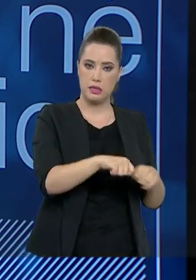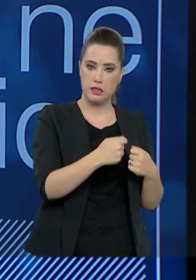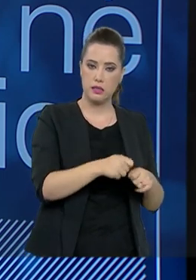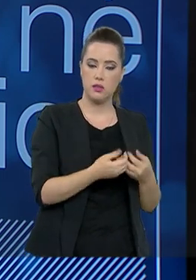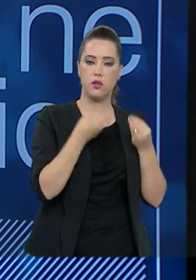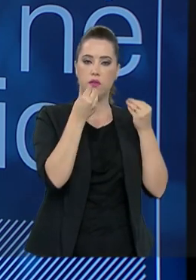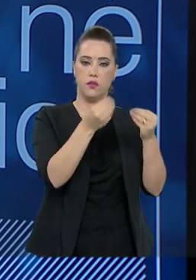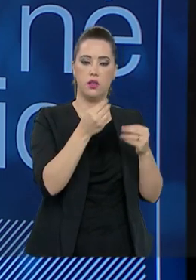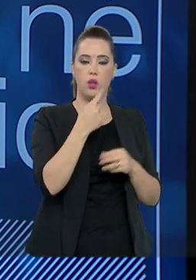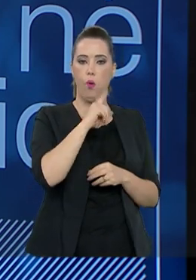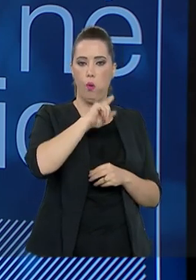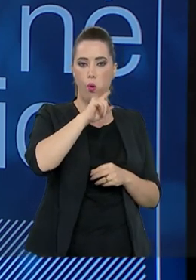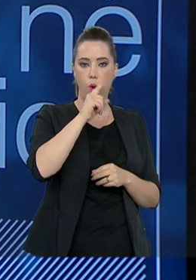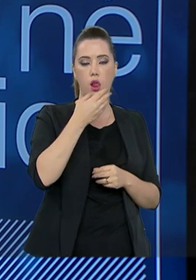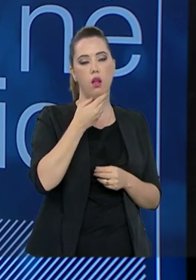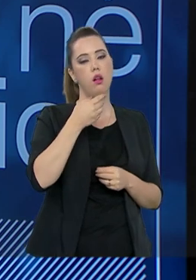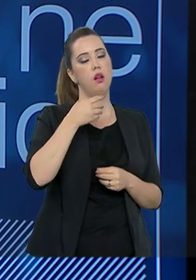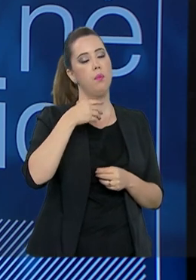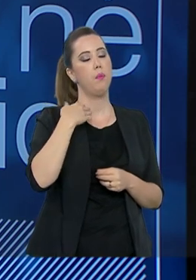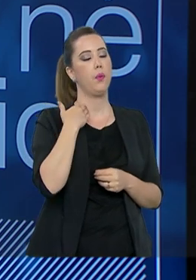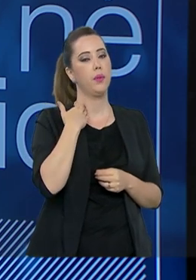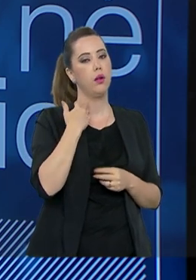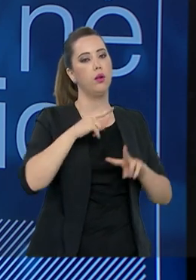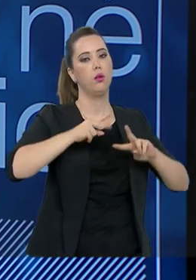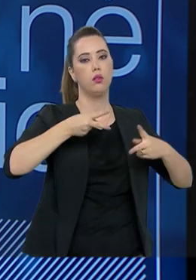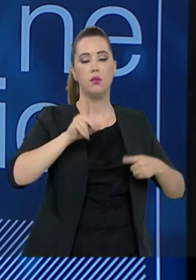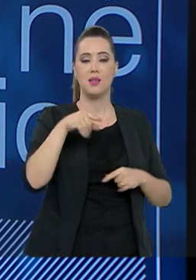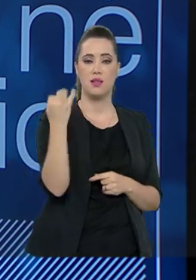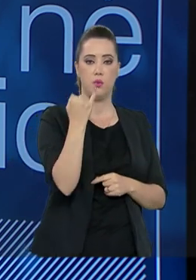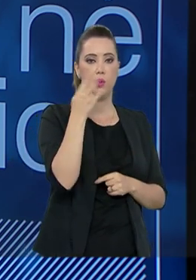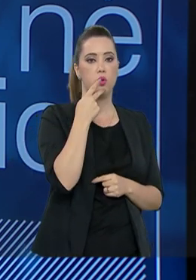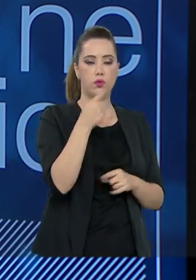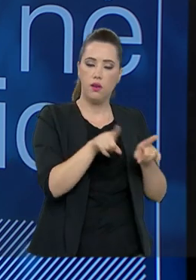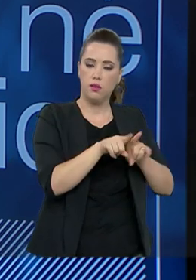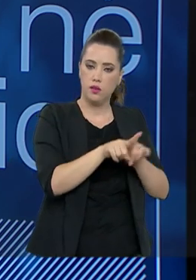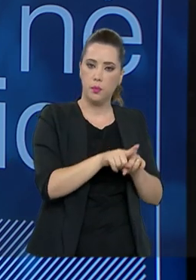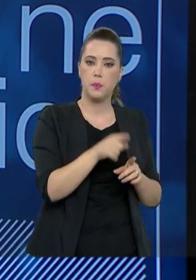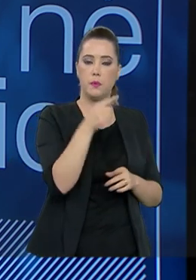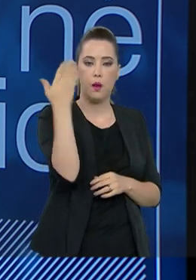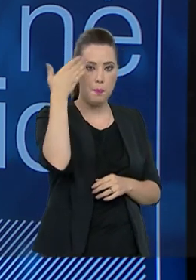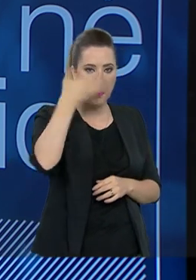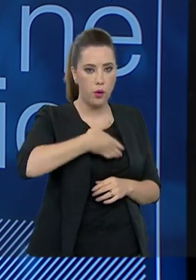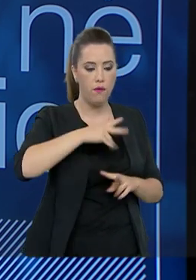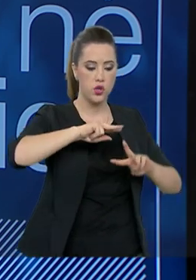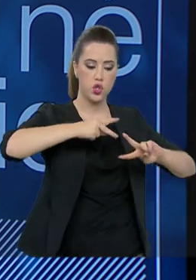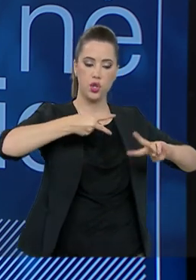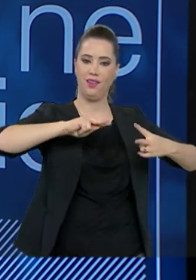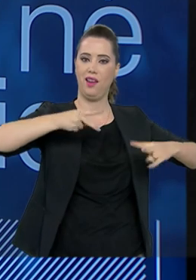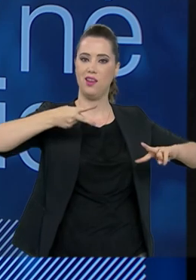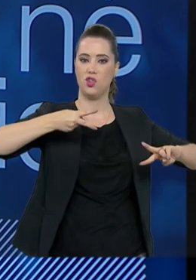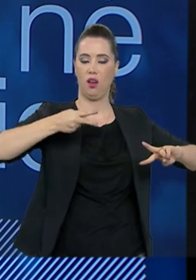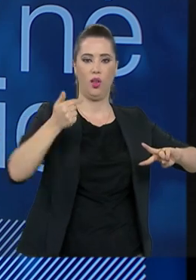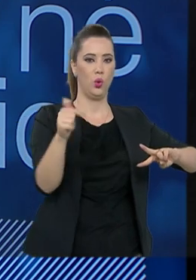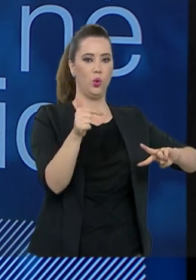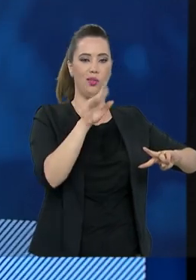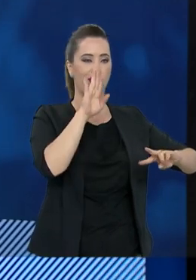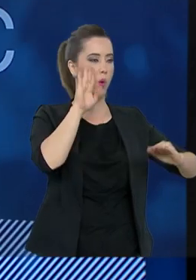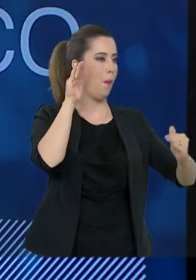cadastrada, mas é importante ressaltar esse outro aspecto, né? Uma prova genética, ela não tem um viés